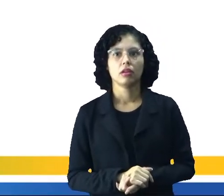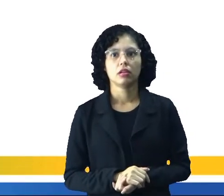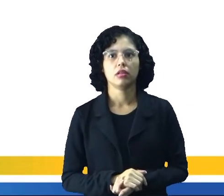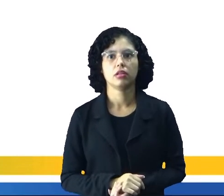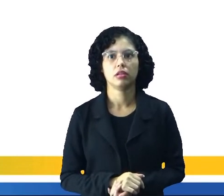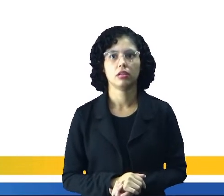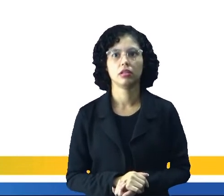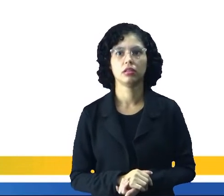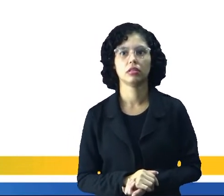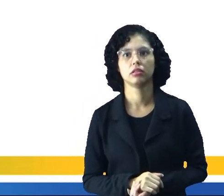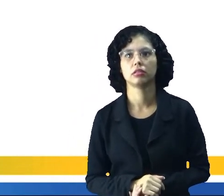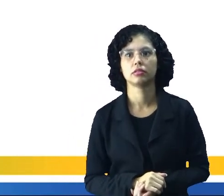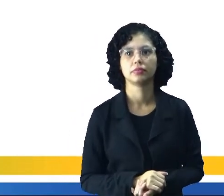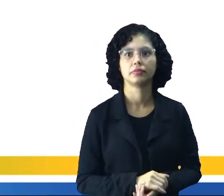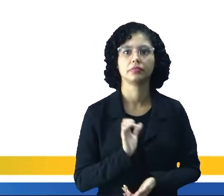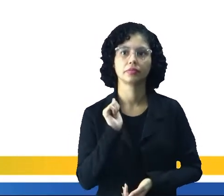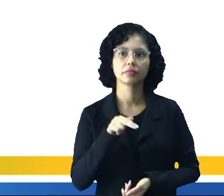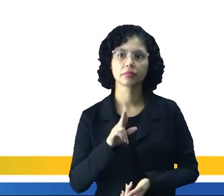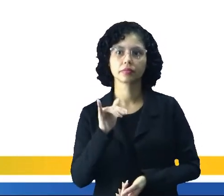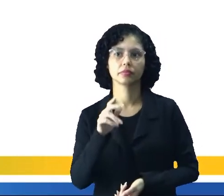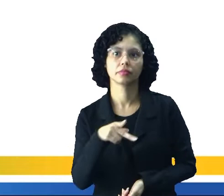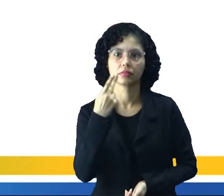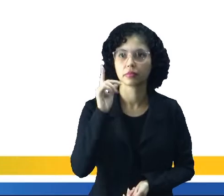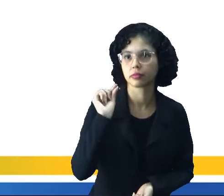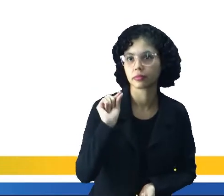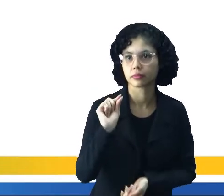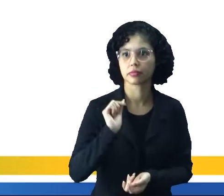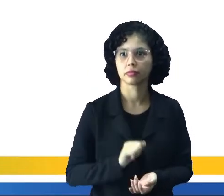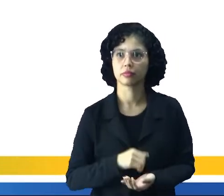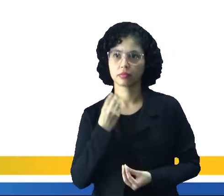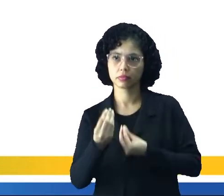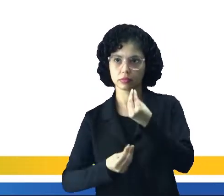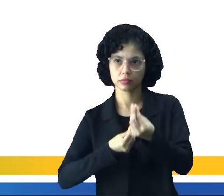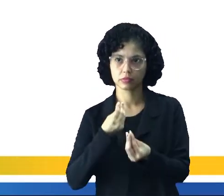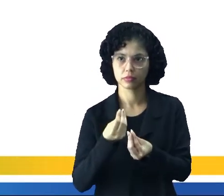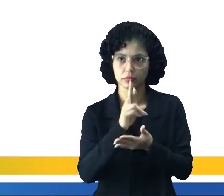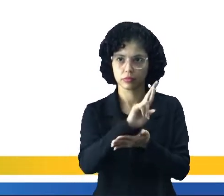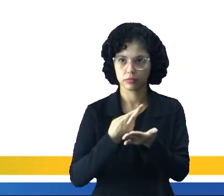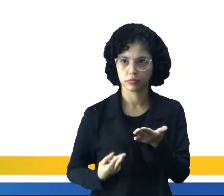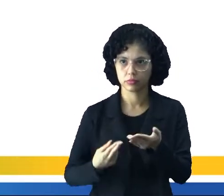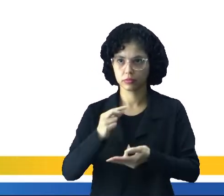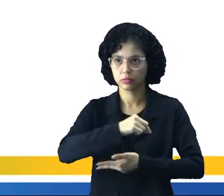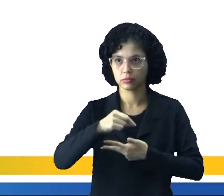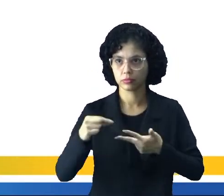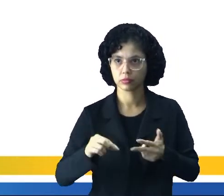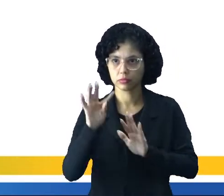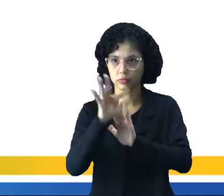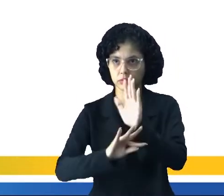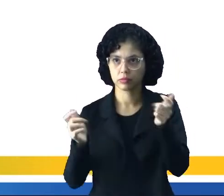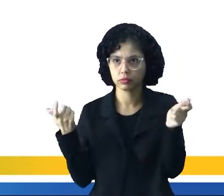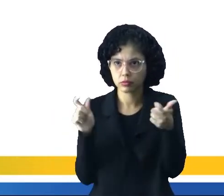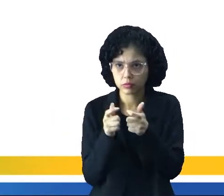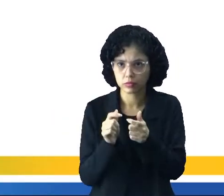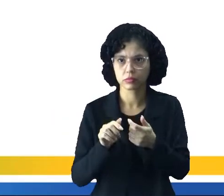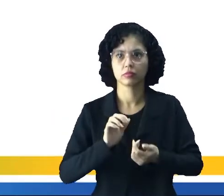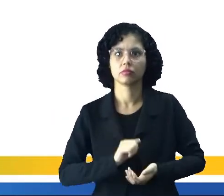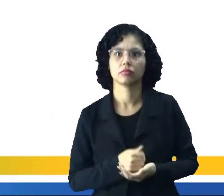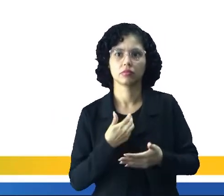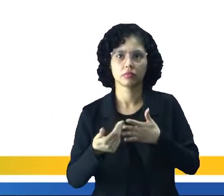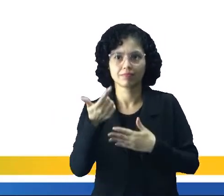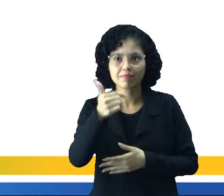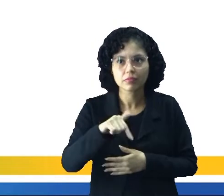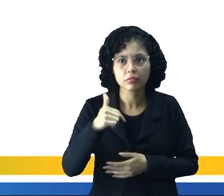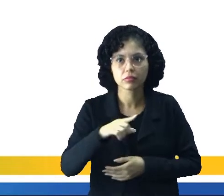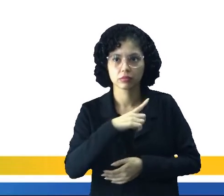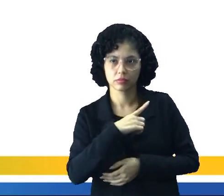em 2016, né, na página 195, ele diz o seguinte: como a redação do Enem é um texto curto,